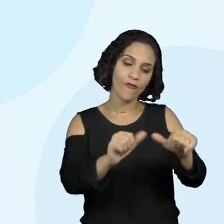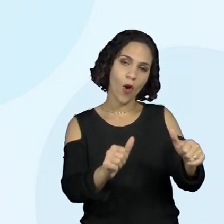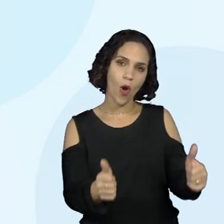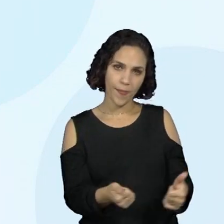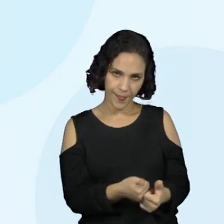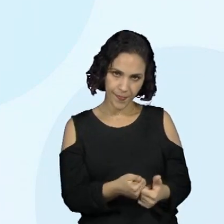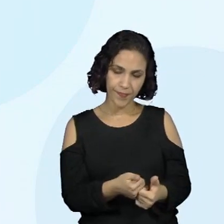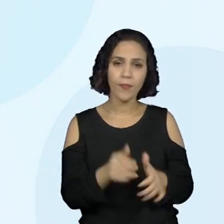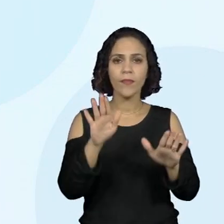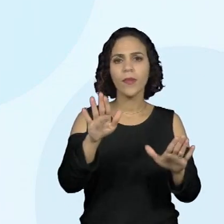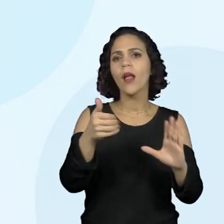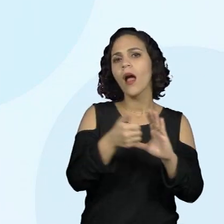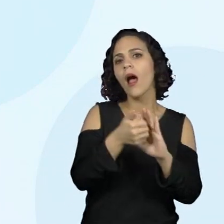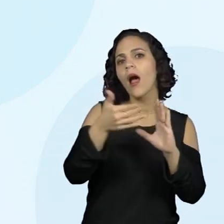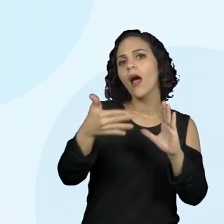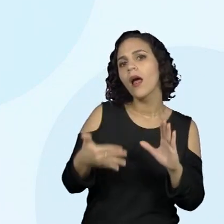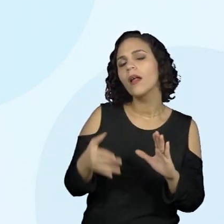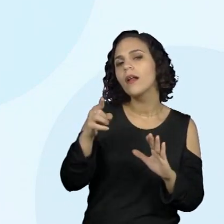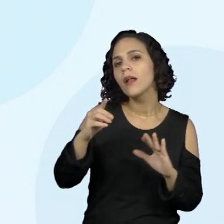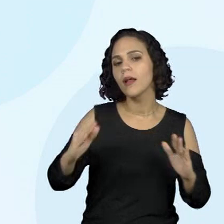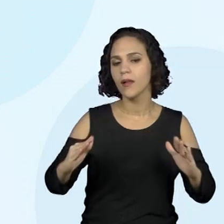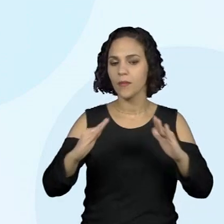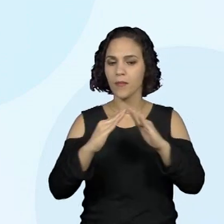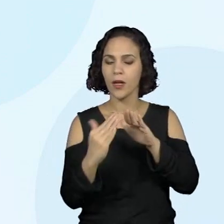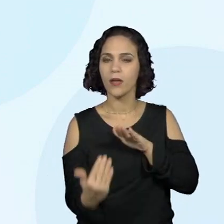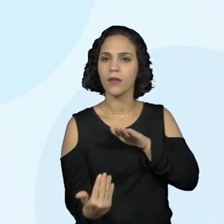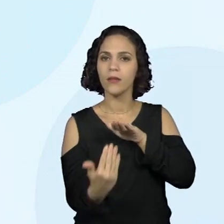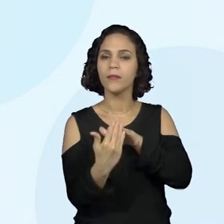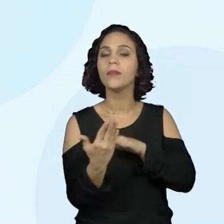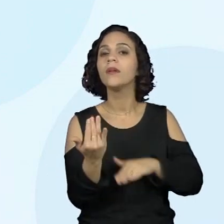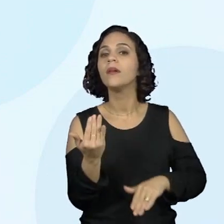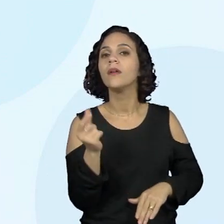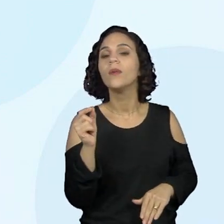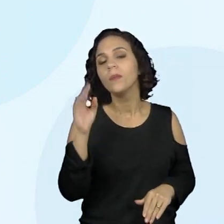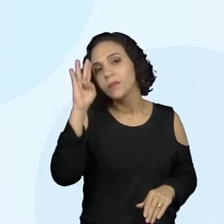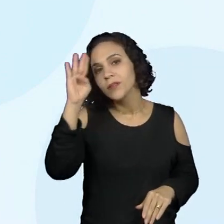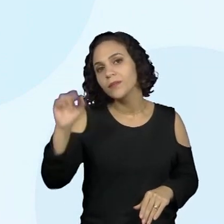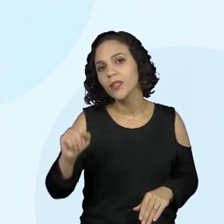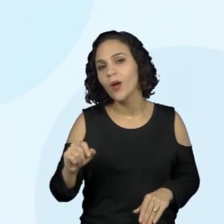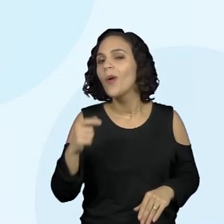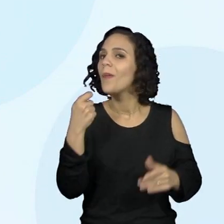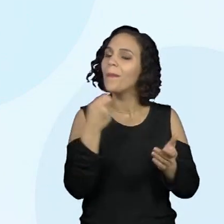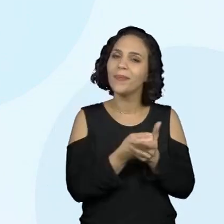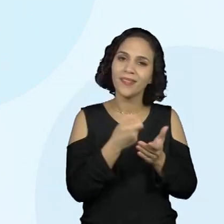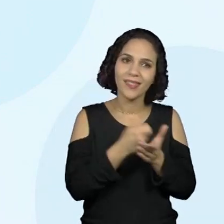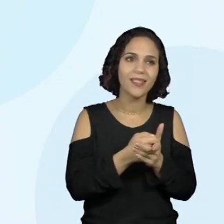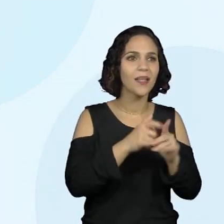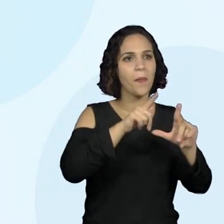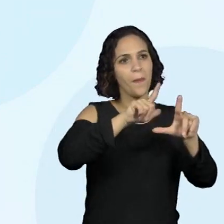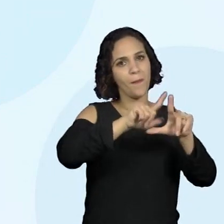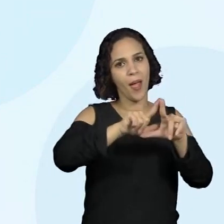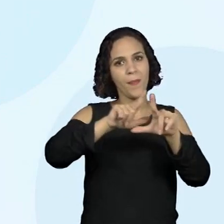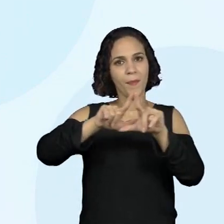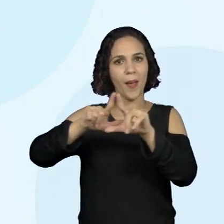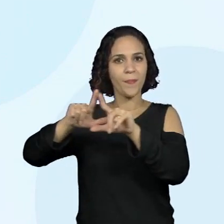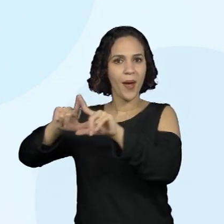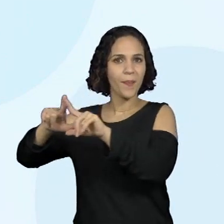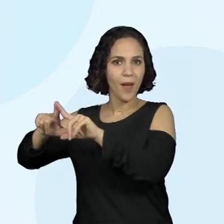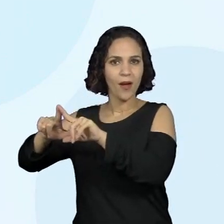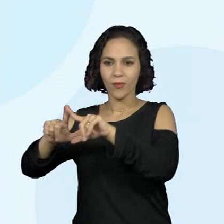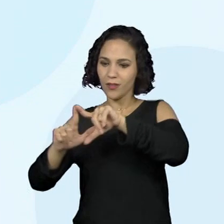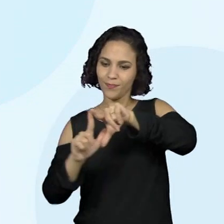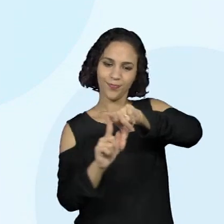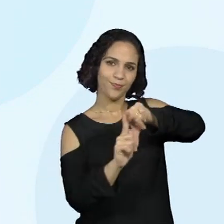são as características de uma pirâmide? Pelo menos uma principal. As faces triangulares